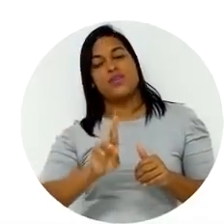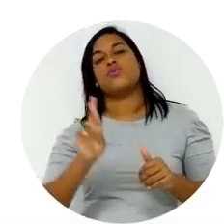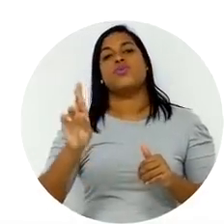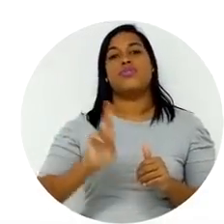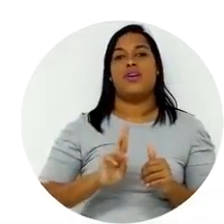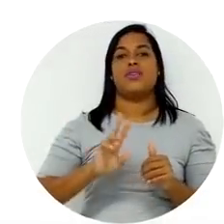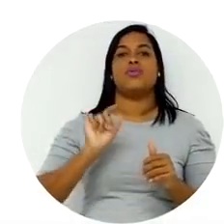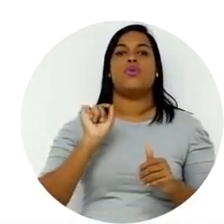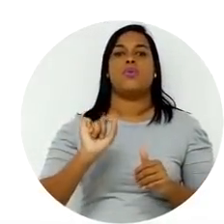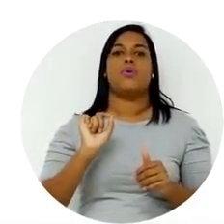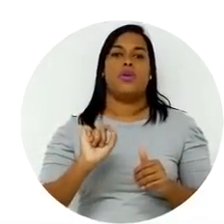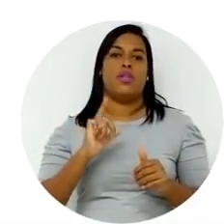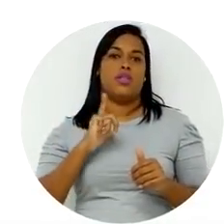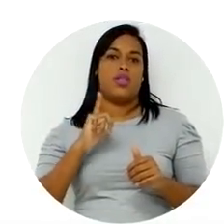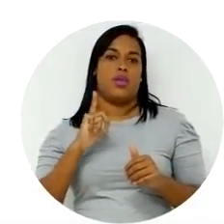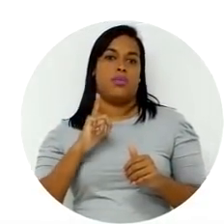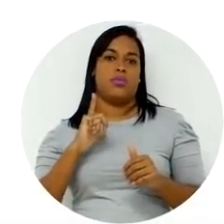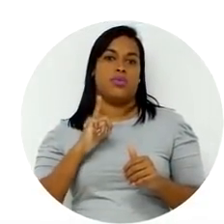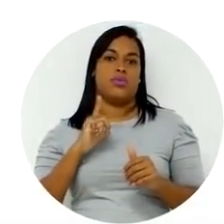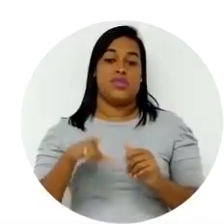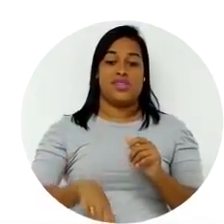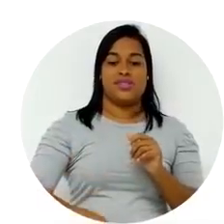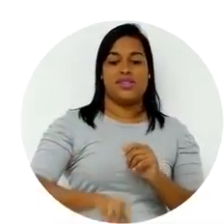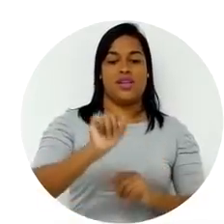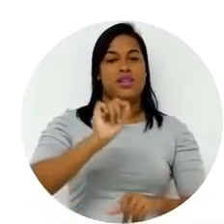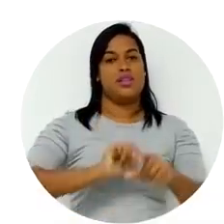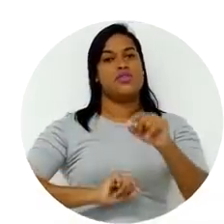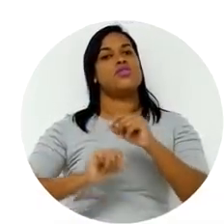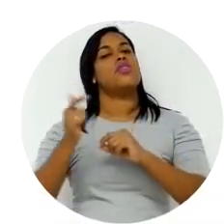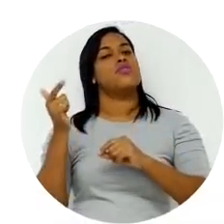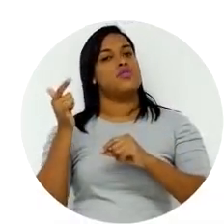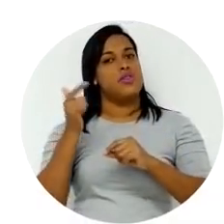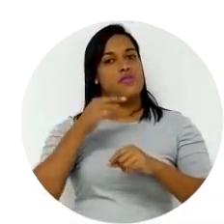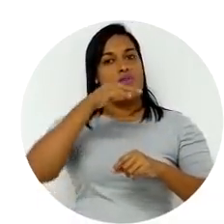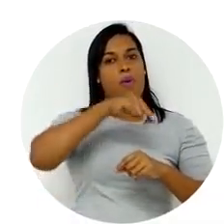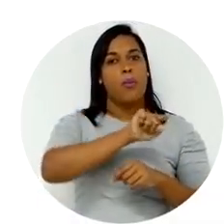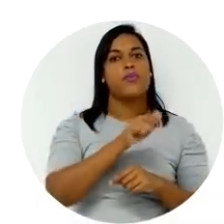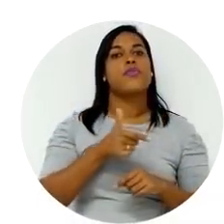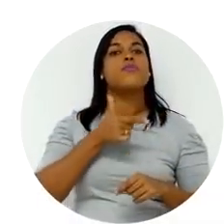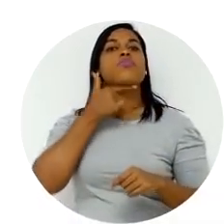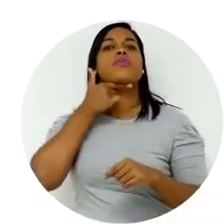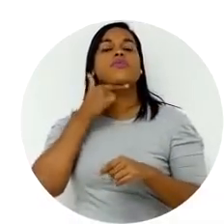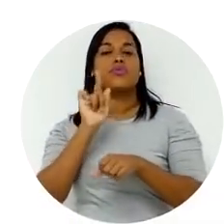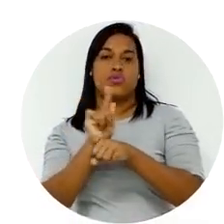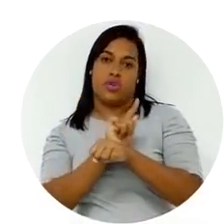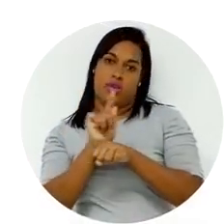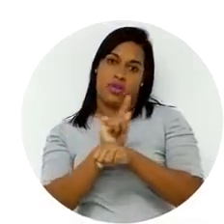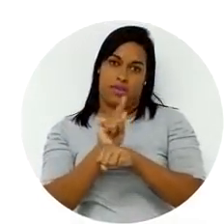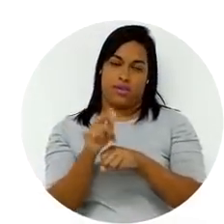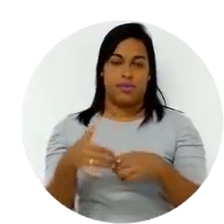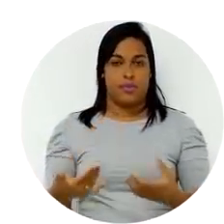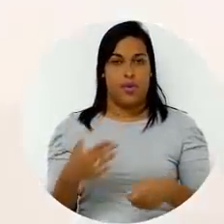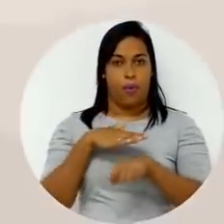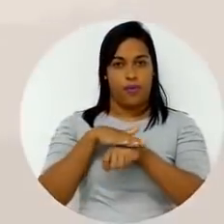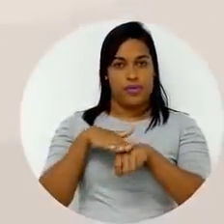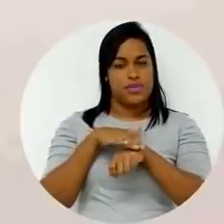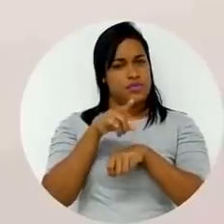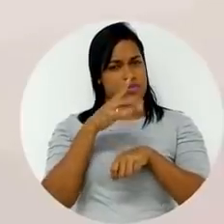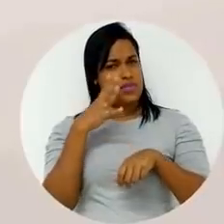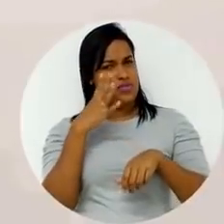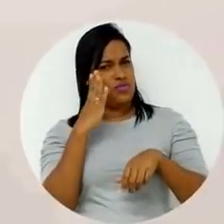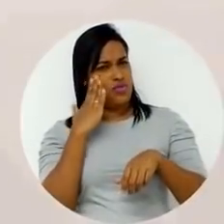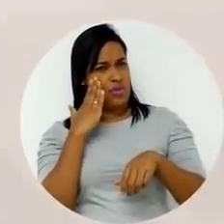desse processo, nós temos os candidatos selecionados que vão ser encaminhados ao gerente. Você já